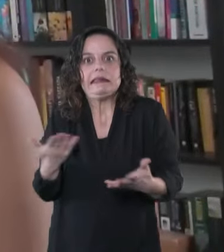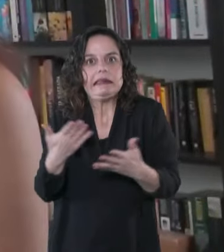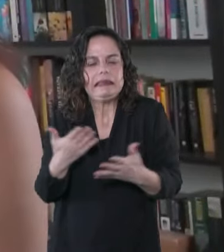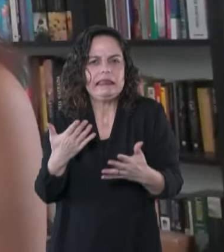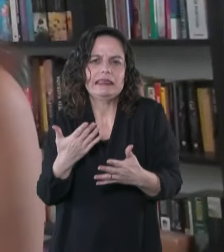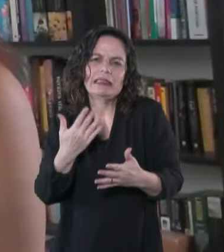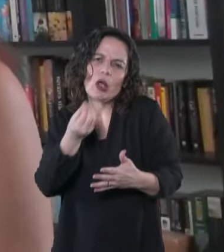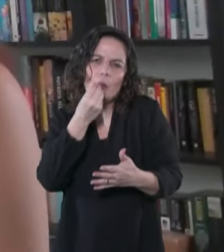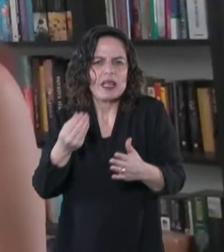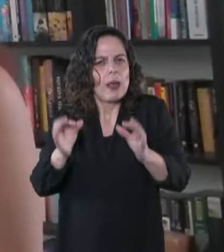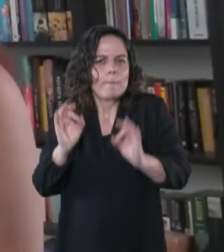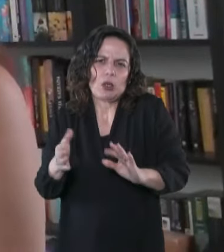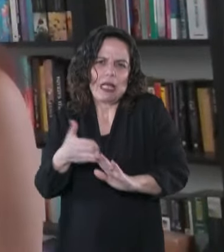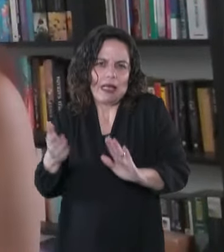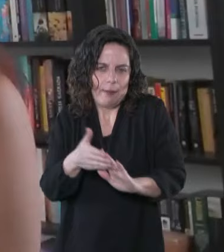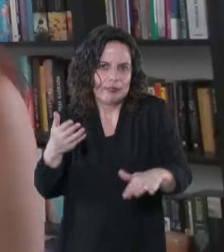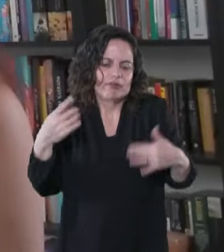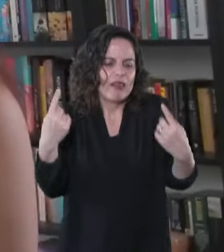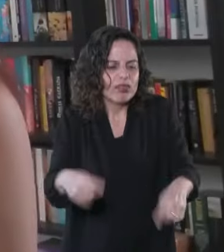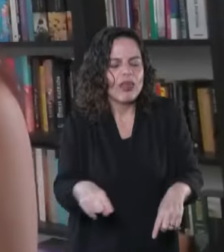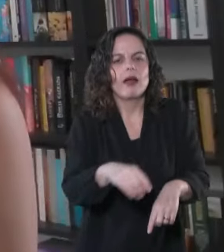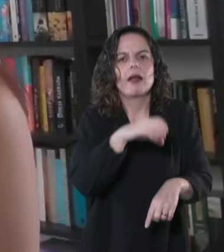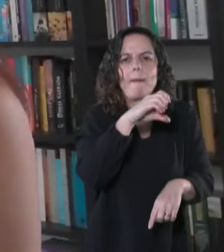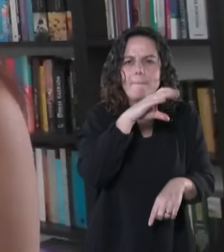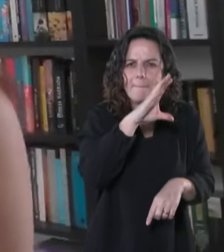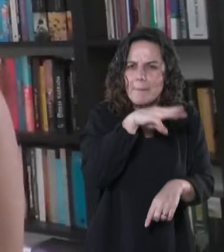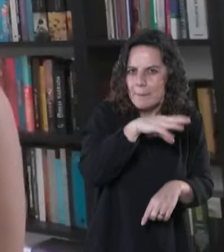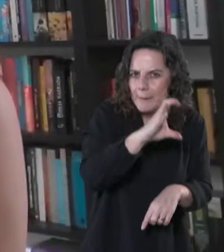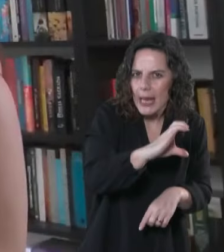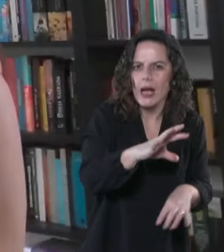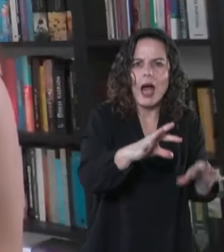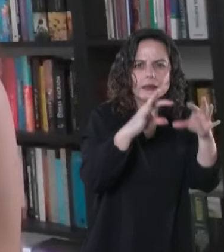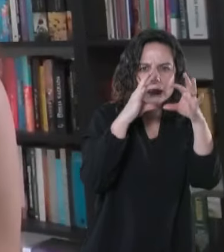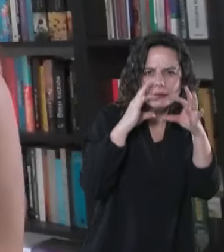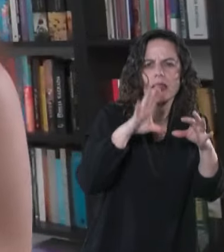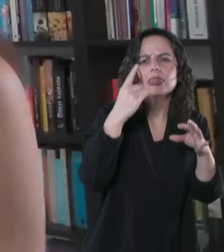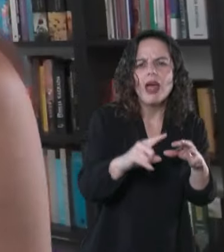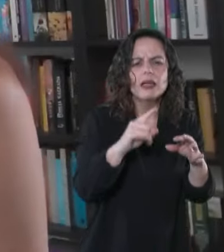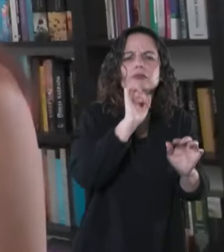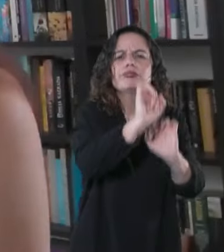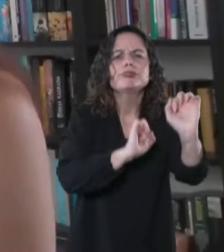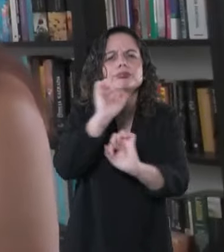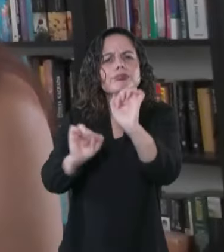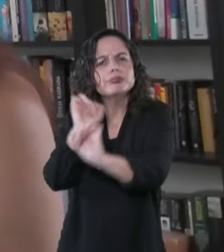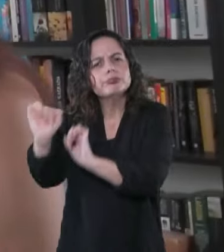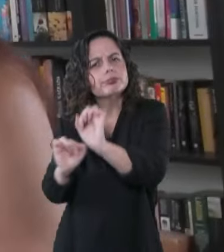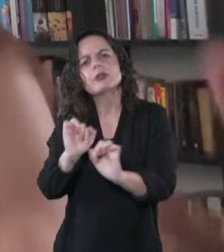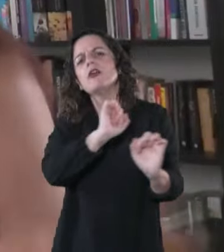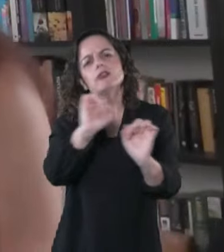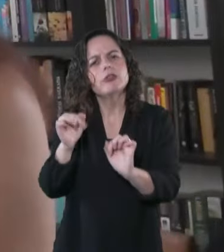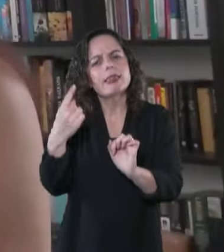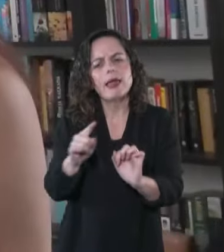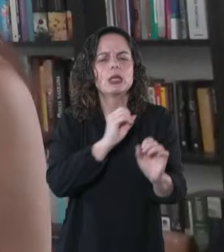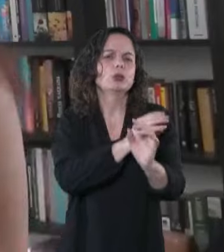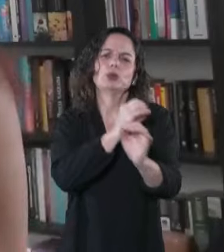Nós temos aqui o McDonald's, o Hungry Jack's, temos o Subway's, temos Red Rooster,